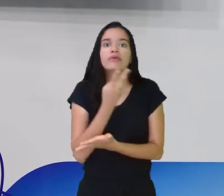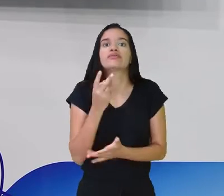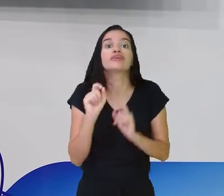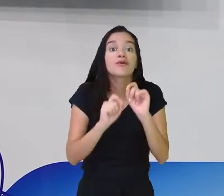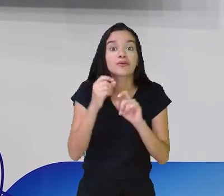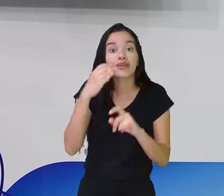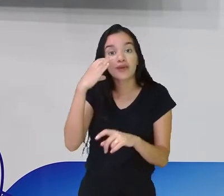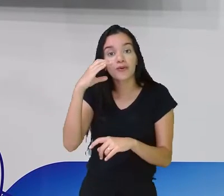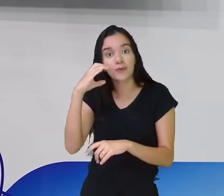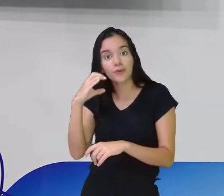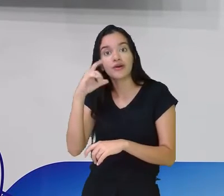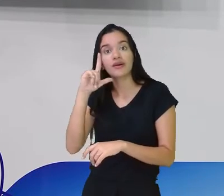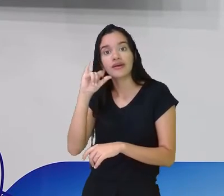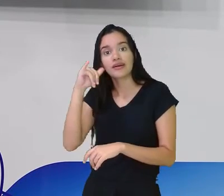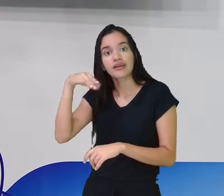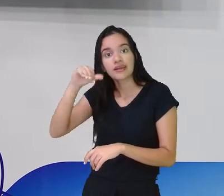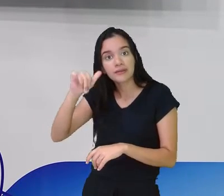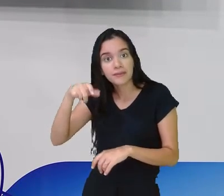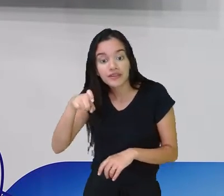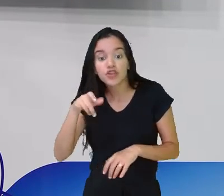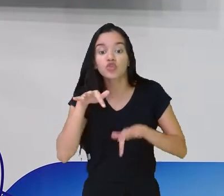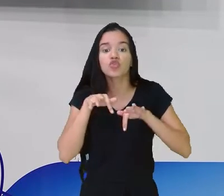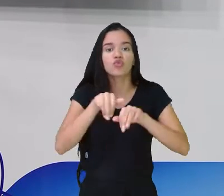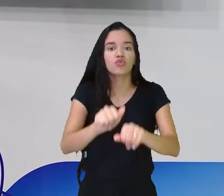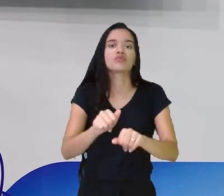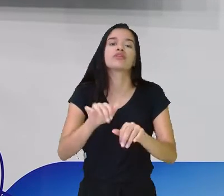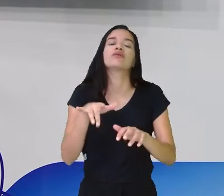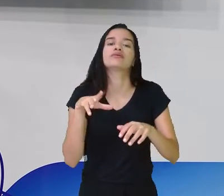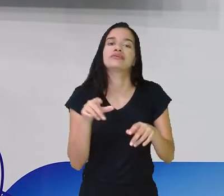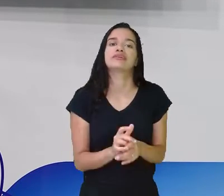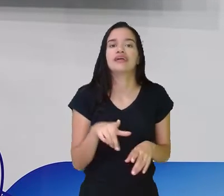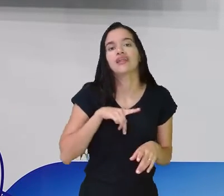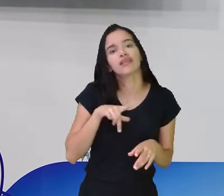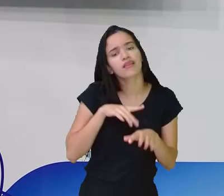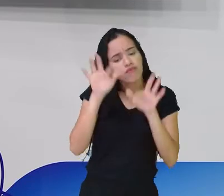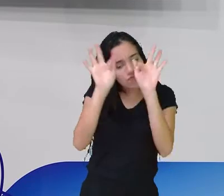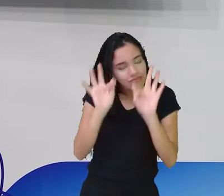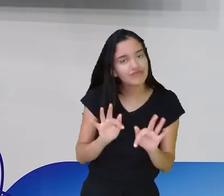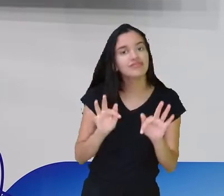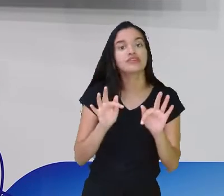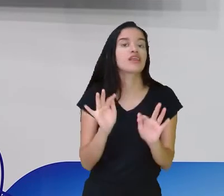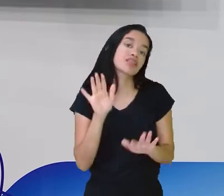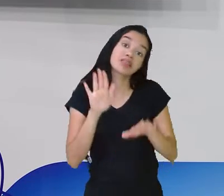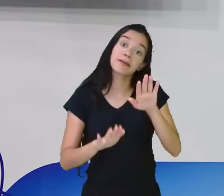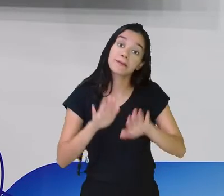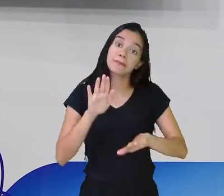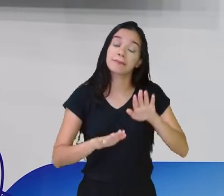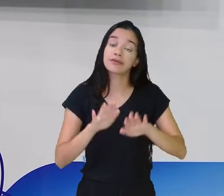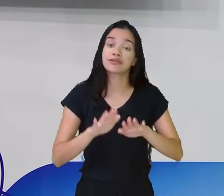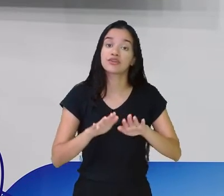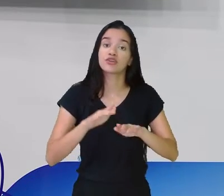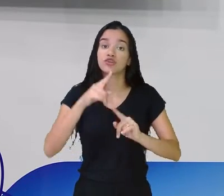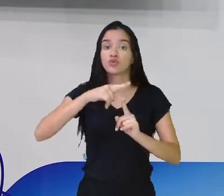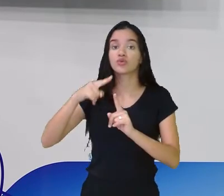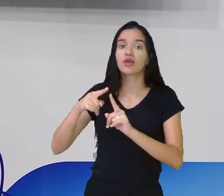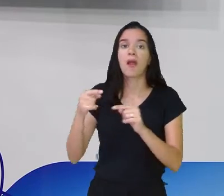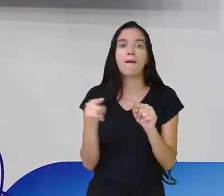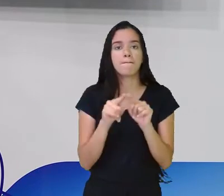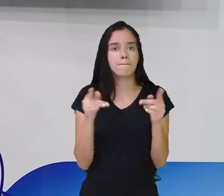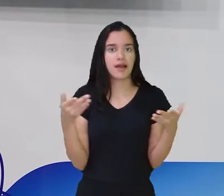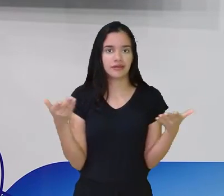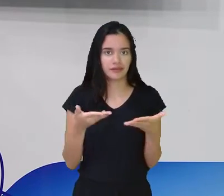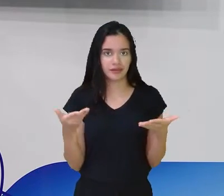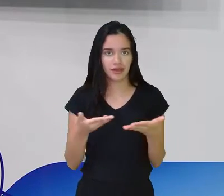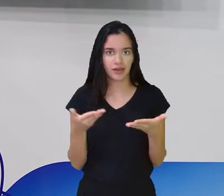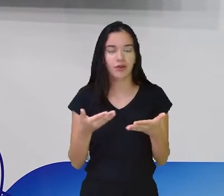clímax. E no final nós temos o desfecho, geralmente feliz, dependendo do tipo de conto. Mas agora